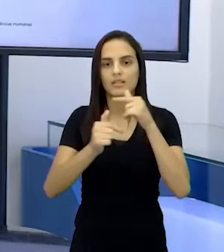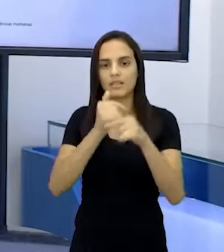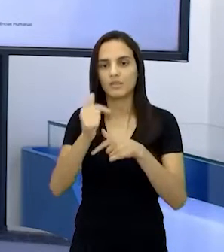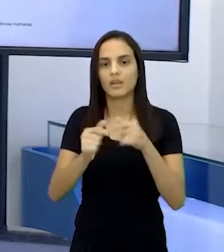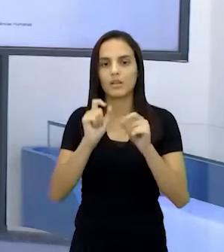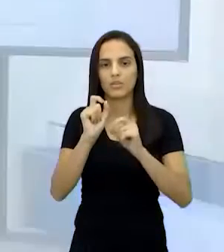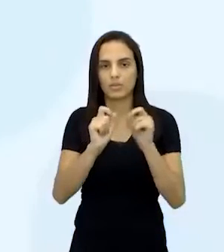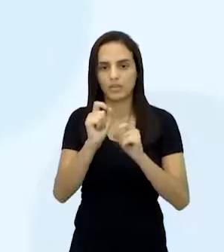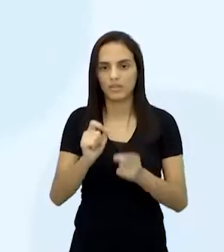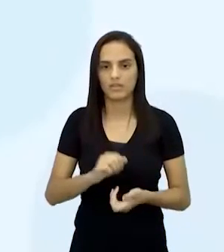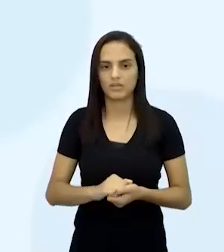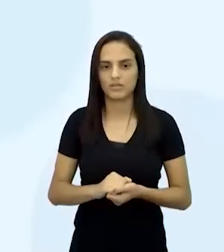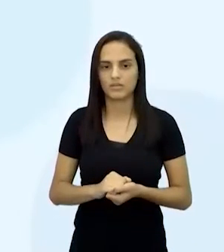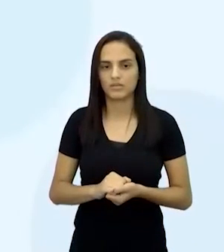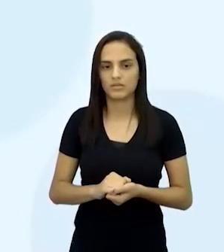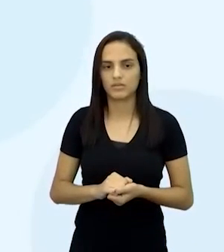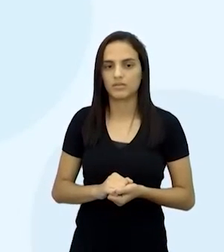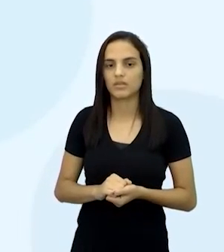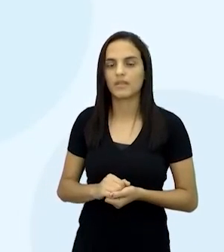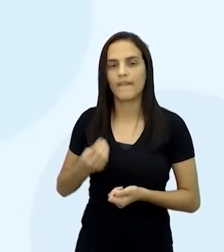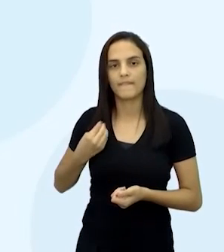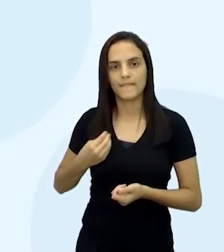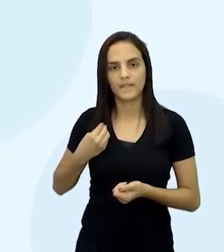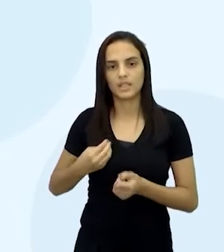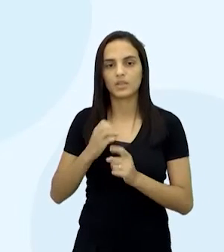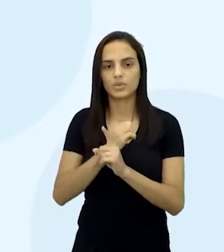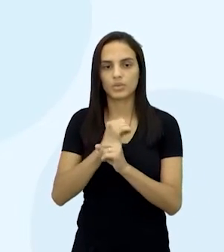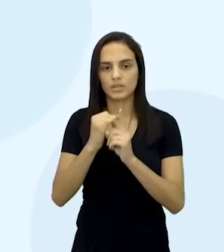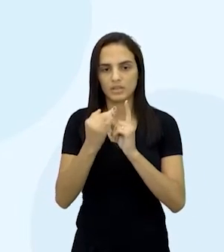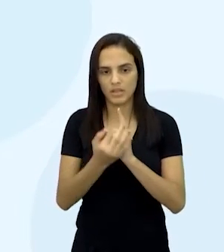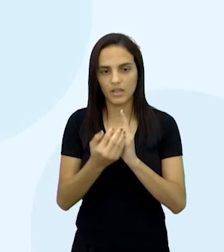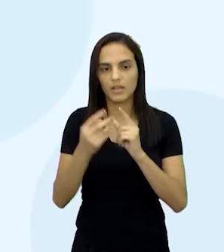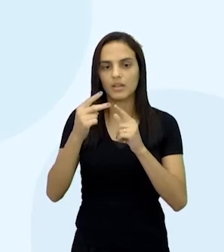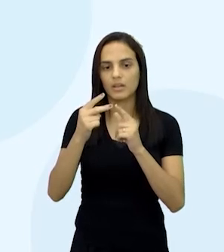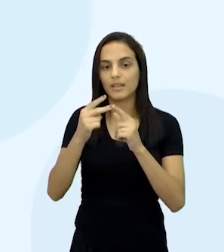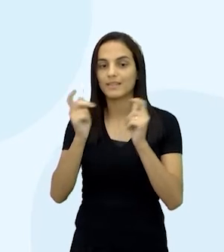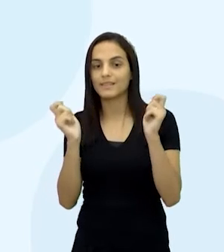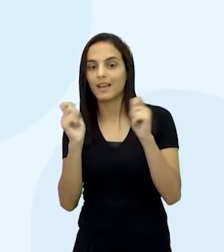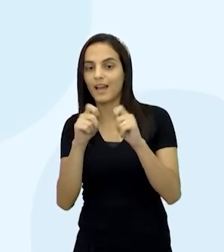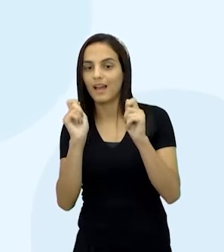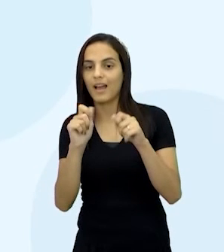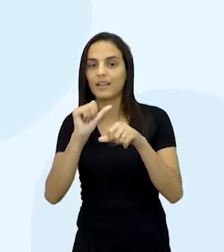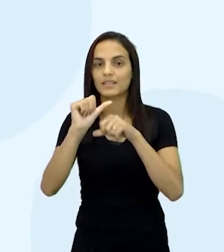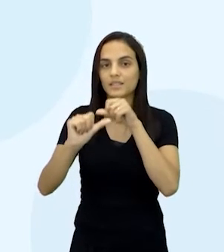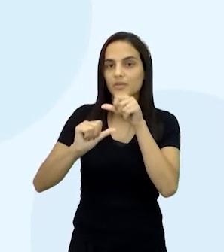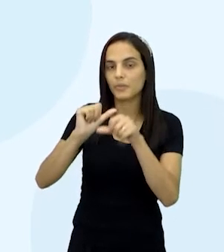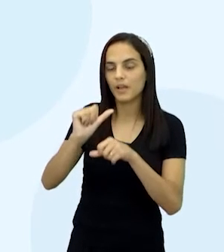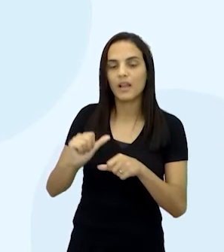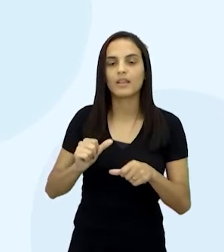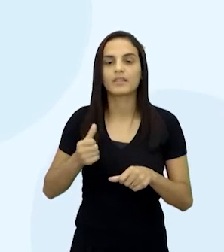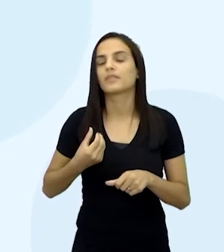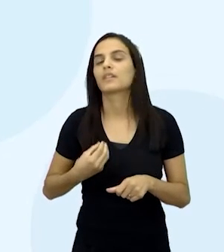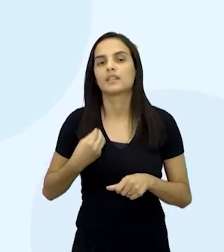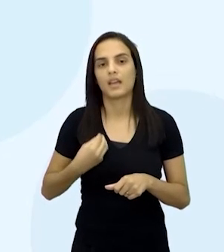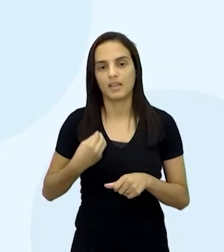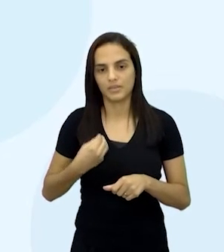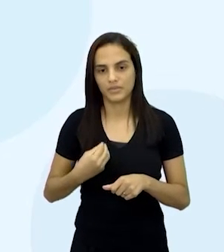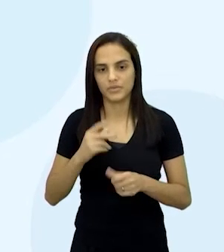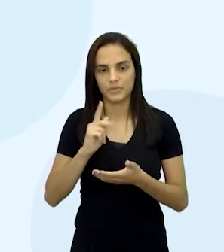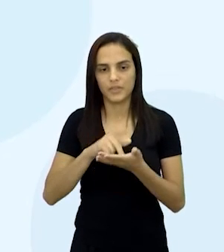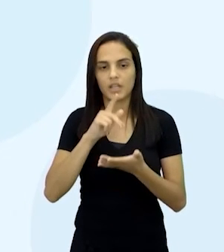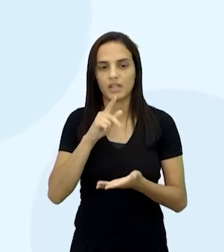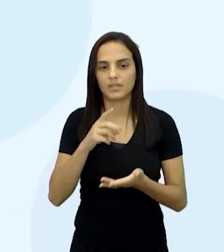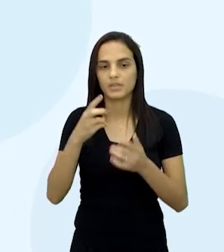o seguinte: os âmbitos da vida social. Trabalharão também as possibilidades de transformações de